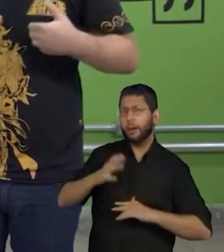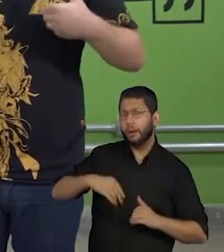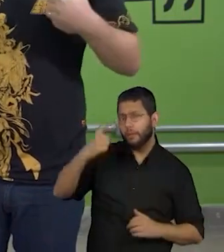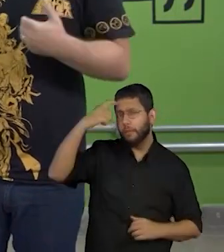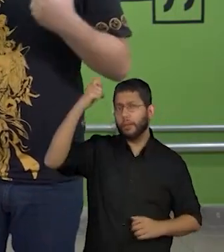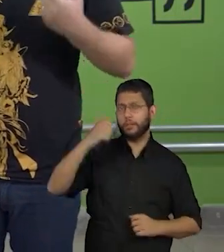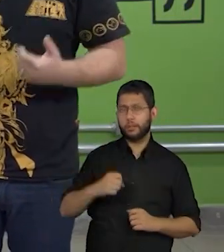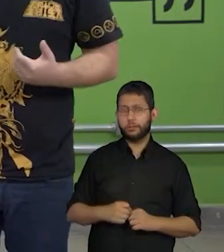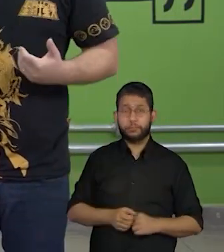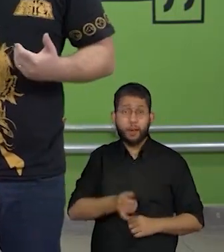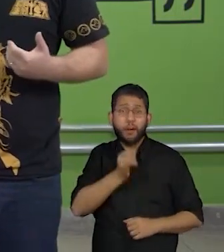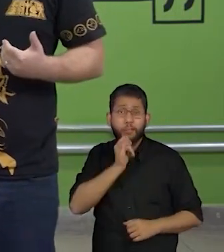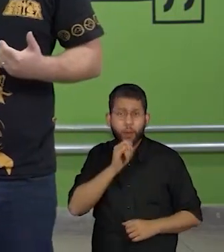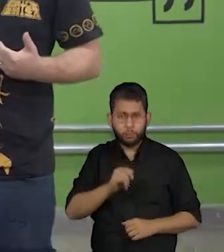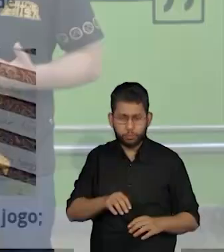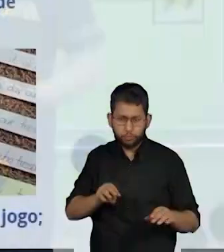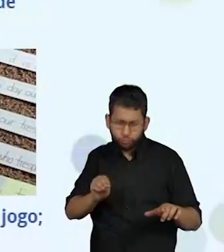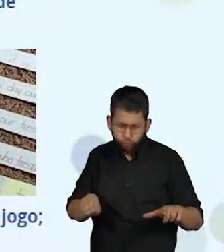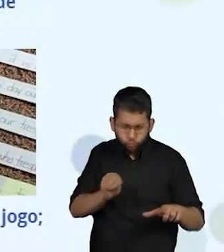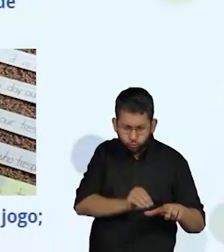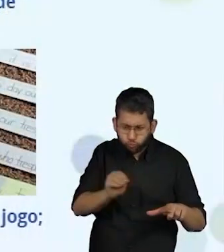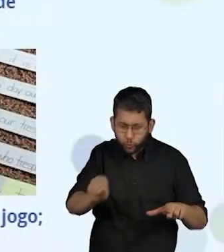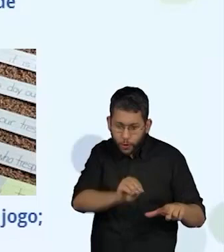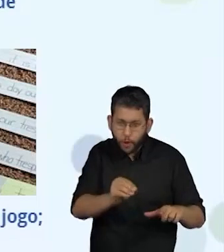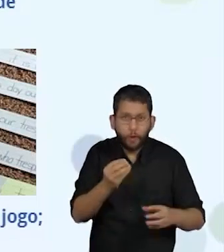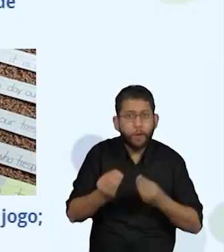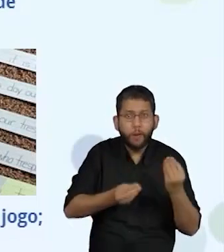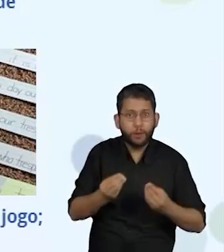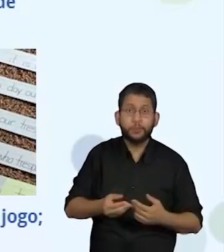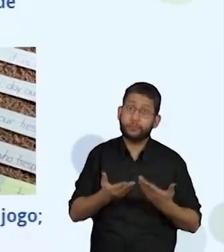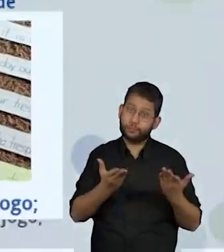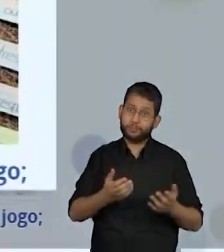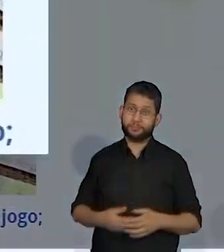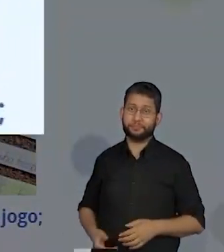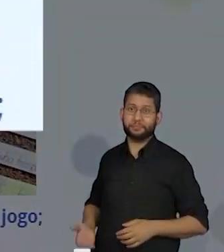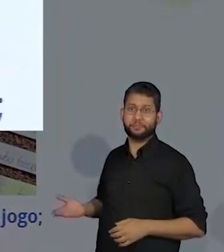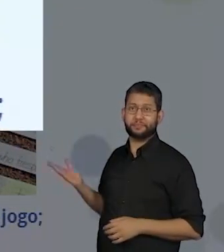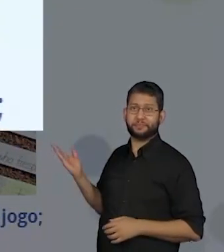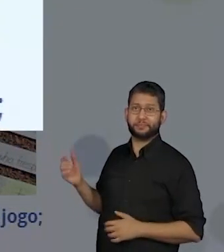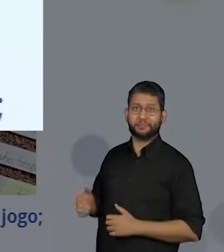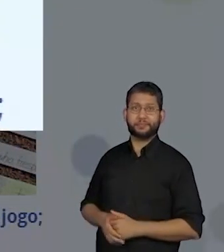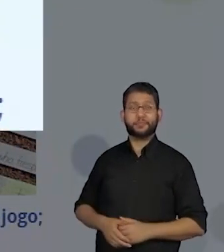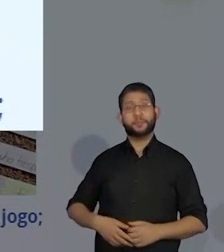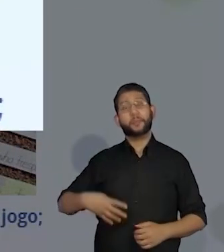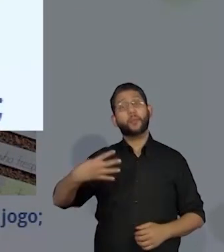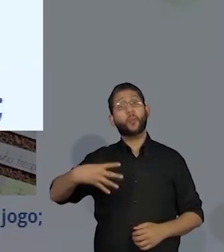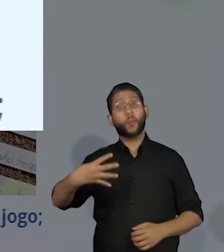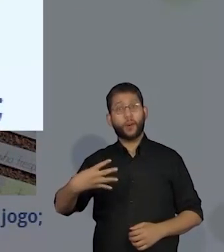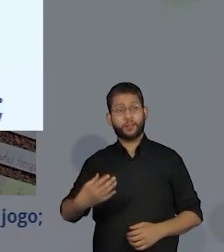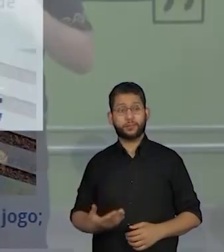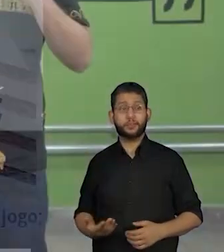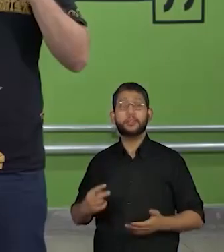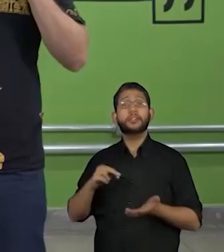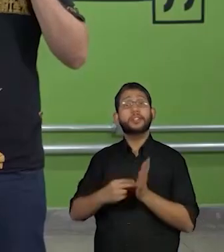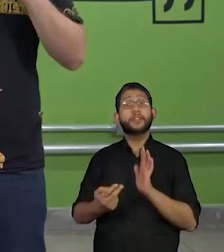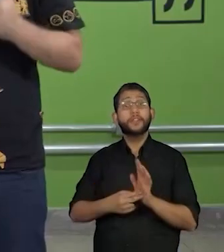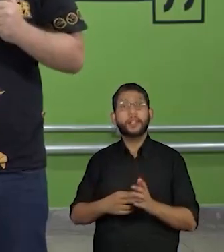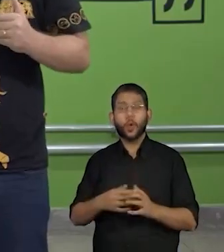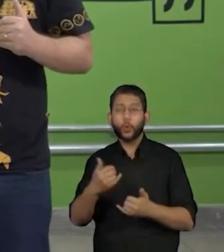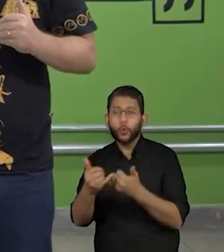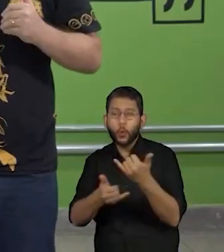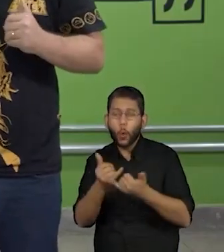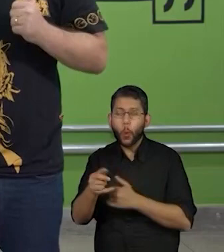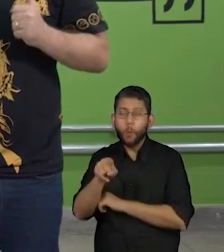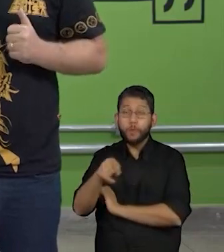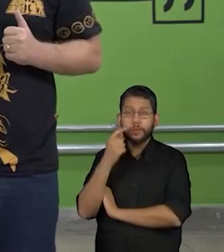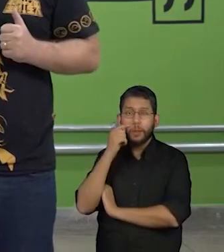a gente precisa inventar saídas. A quarta relação é a percepção e a leitura de jogo, ou seja, eu tenho que prestar